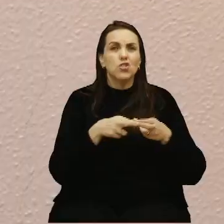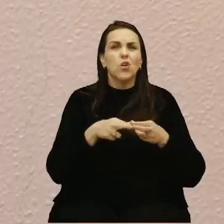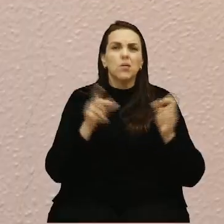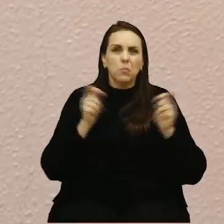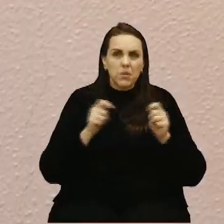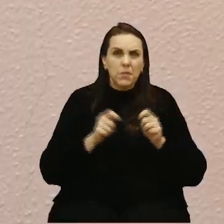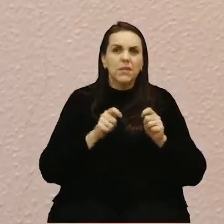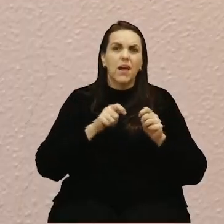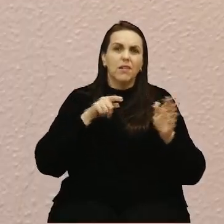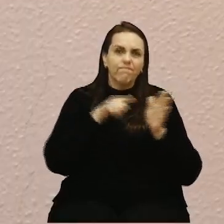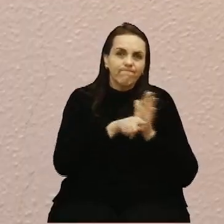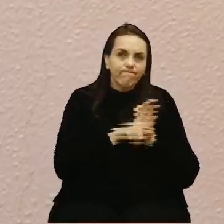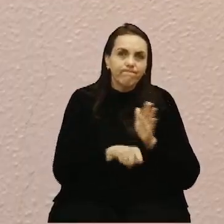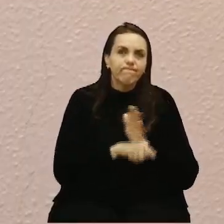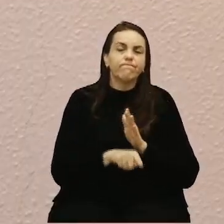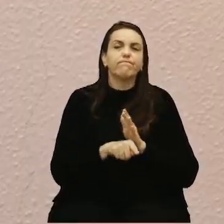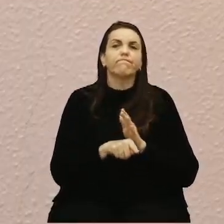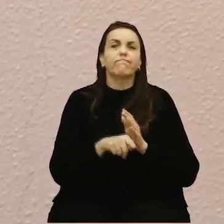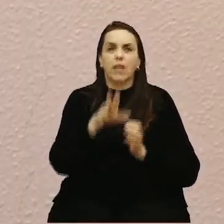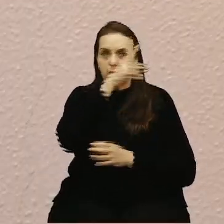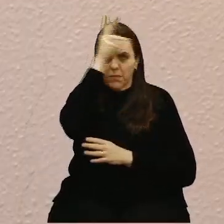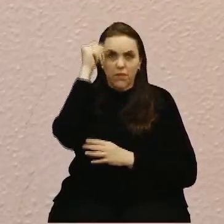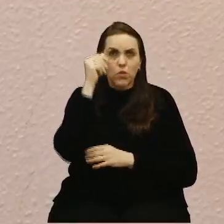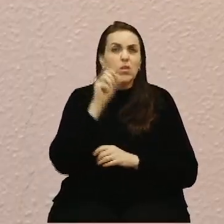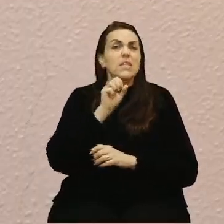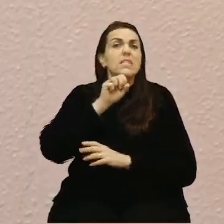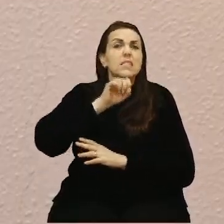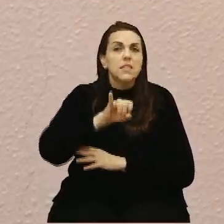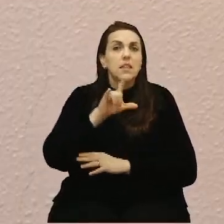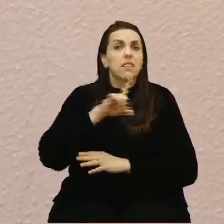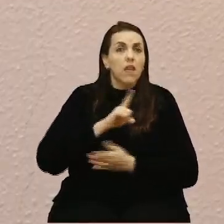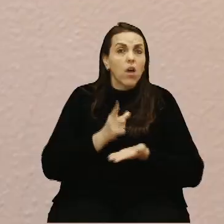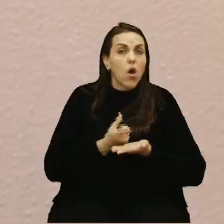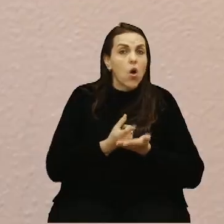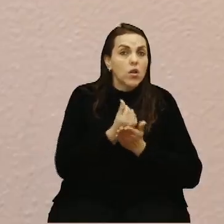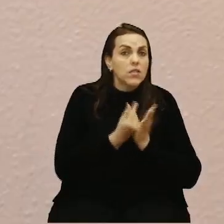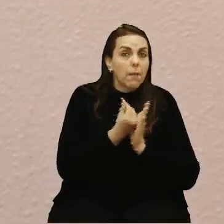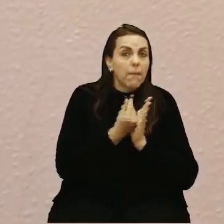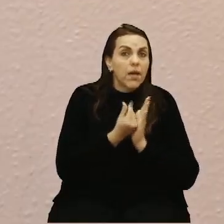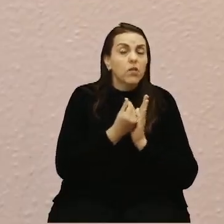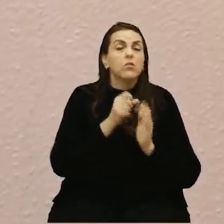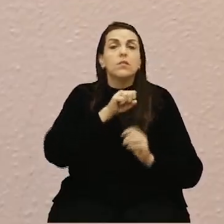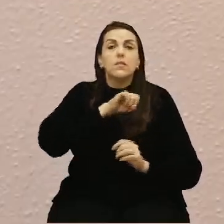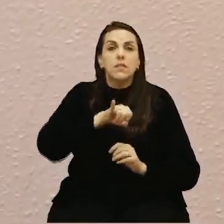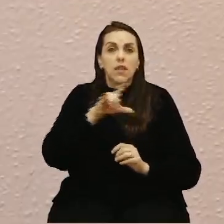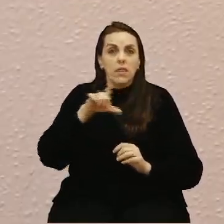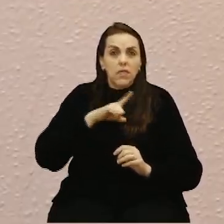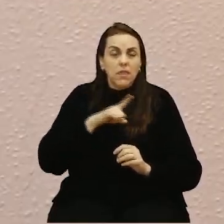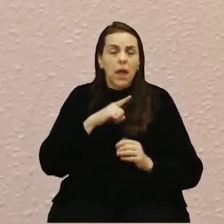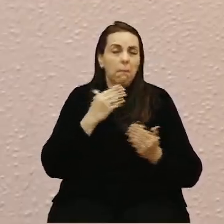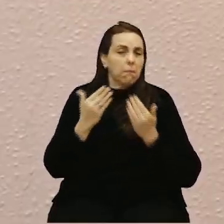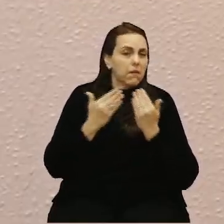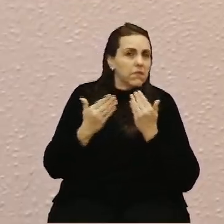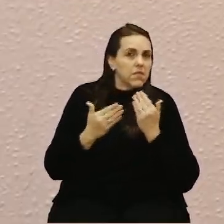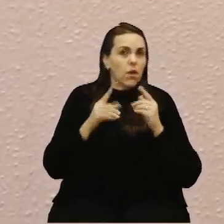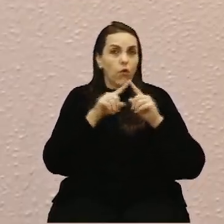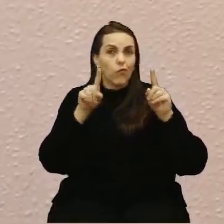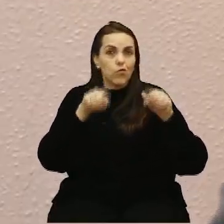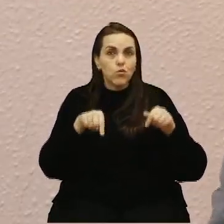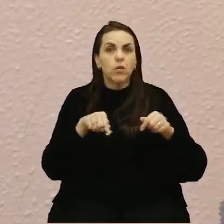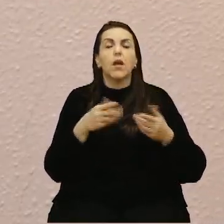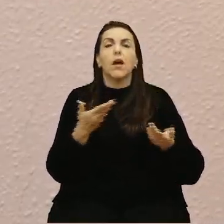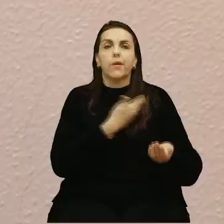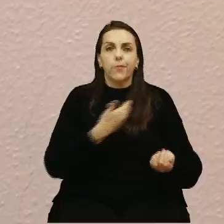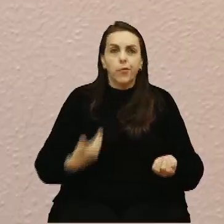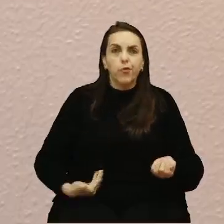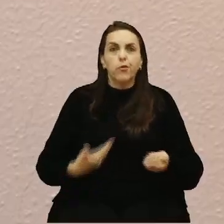verificar, junto ao Poder Público Municipal, se há dotação orçamentária, se há previsão de termos profissionais efetivos, servidores públicos,